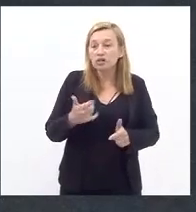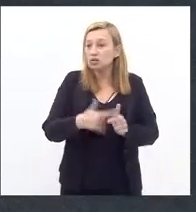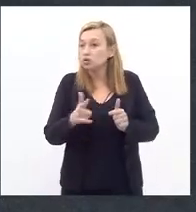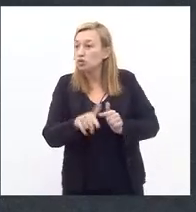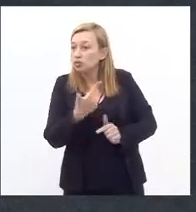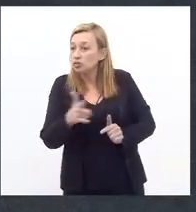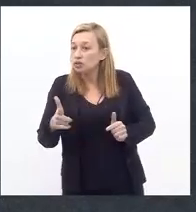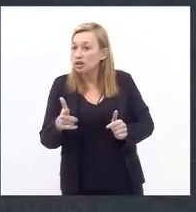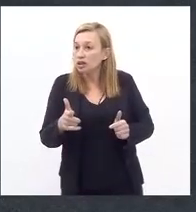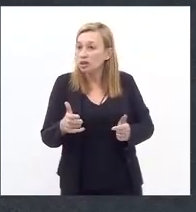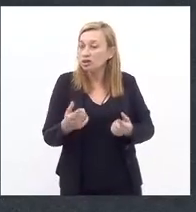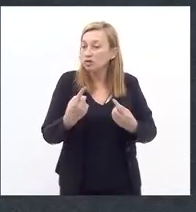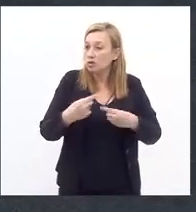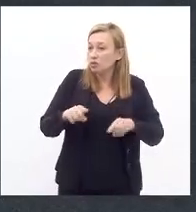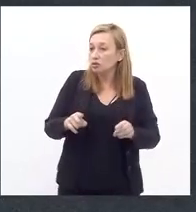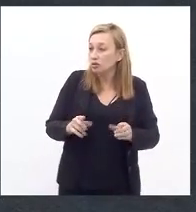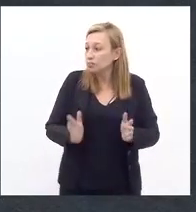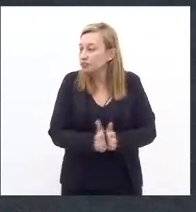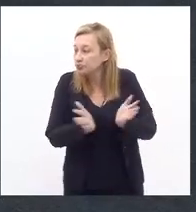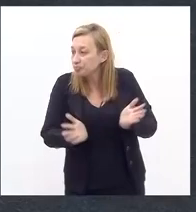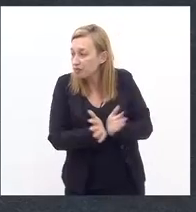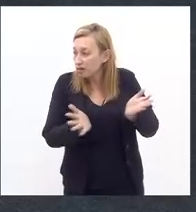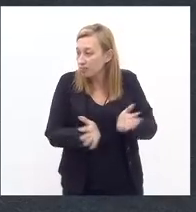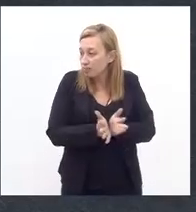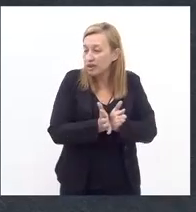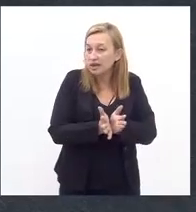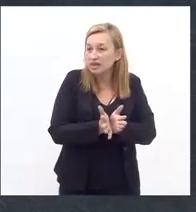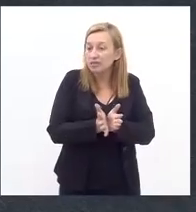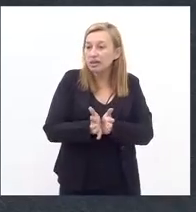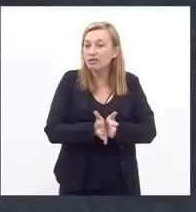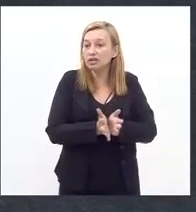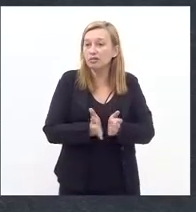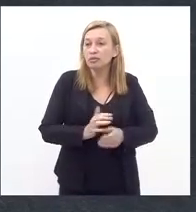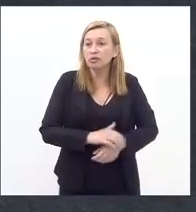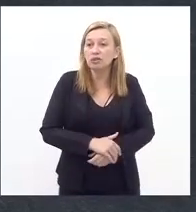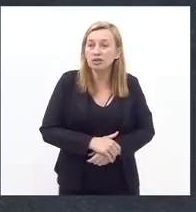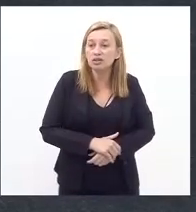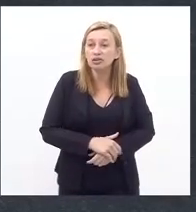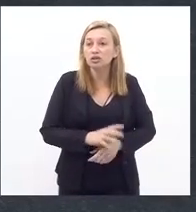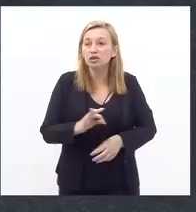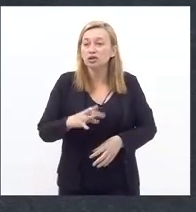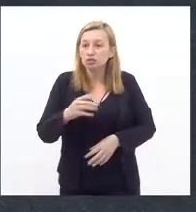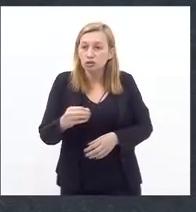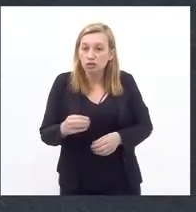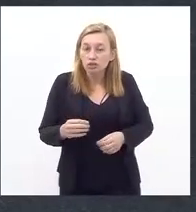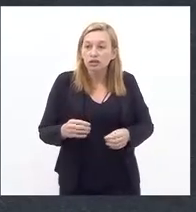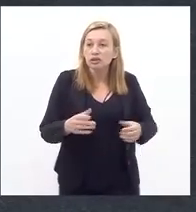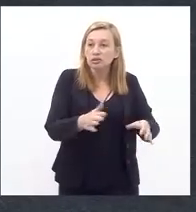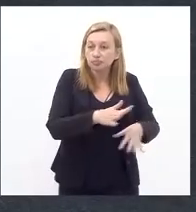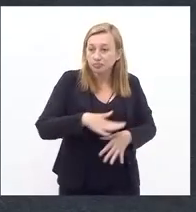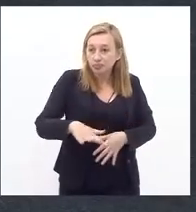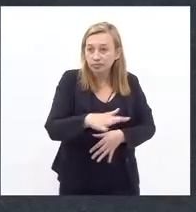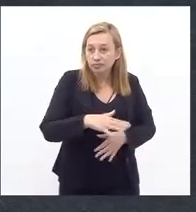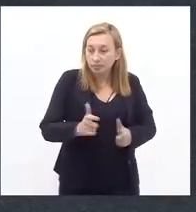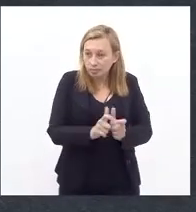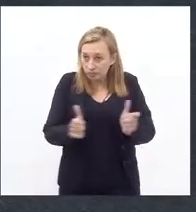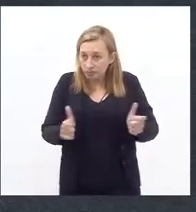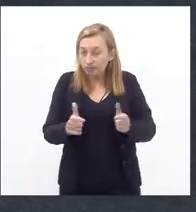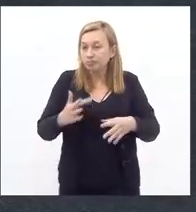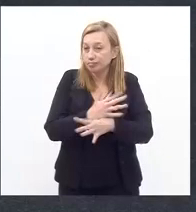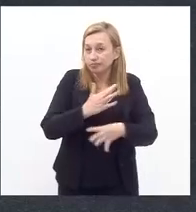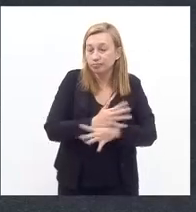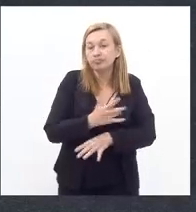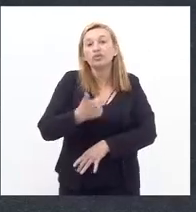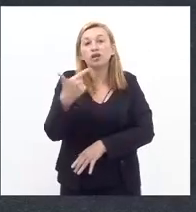enfrentar a pobreza a miséria desigualdade que cresceu assustadoramente em todo o Brasil e sobretudo nas regiões metropolitanas nas grandes cidades em